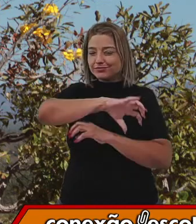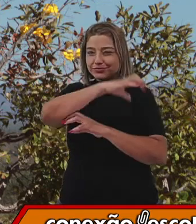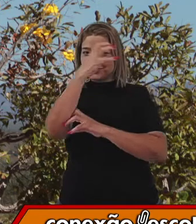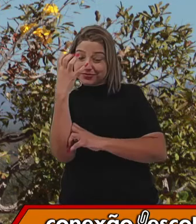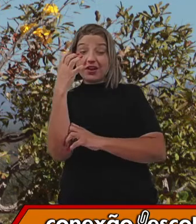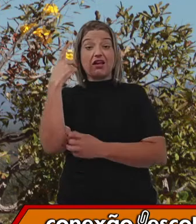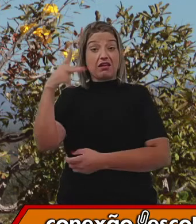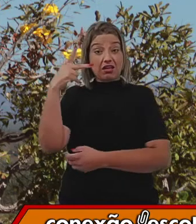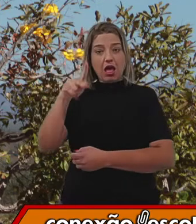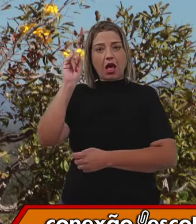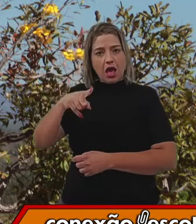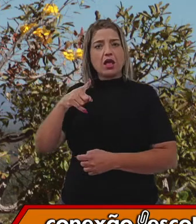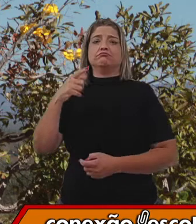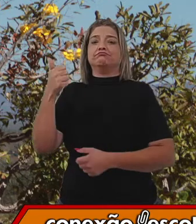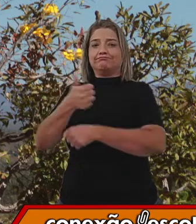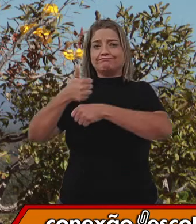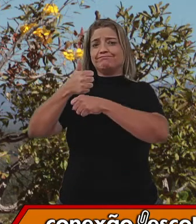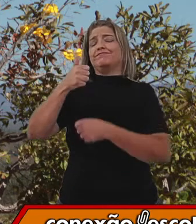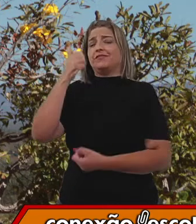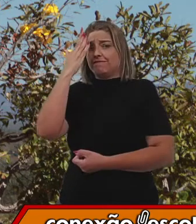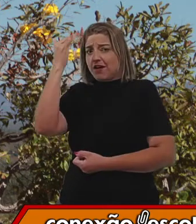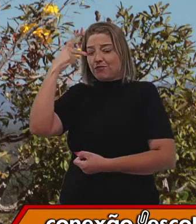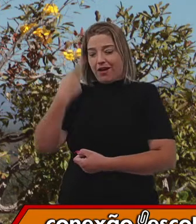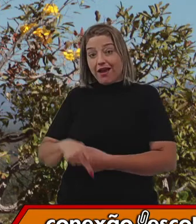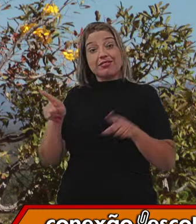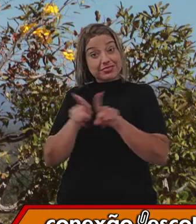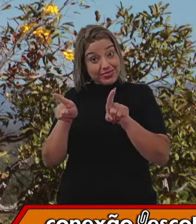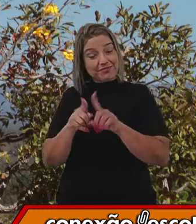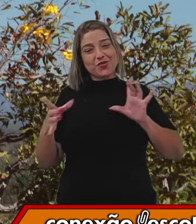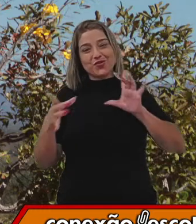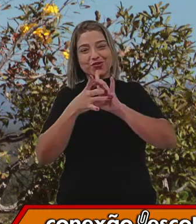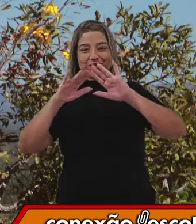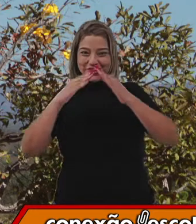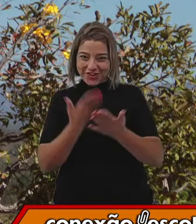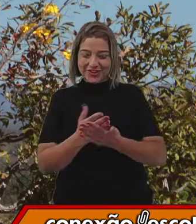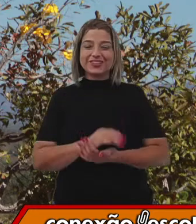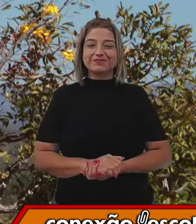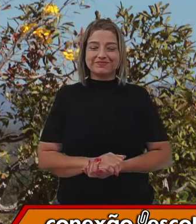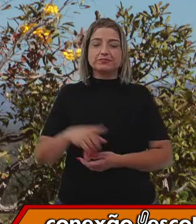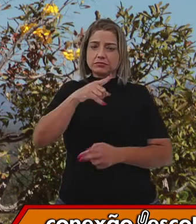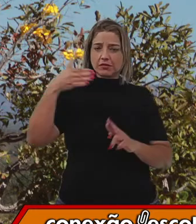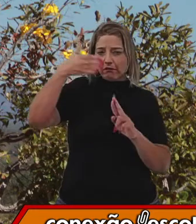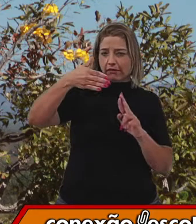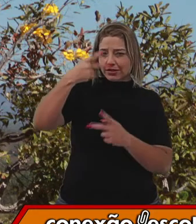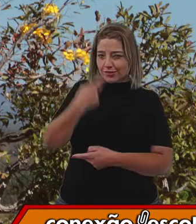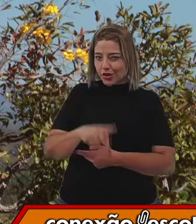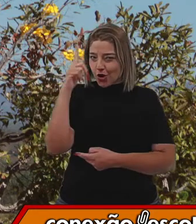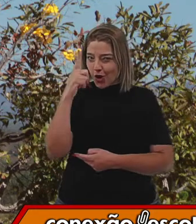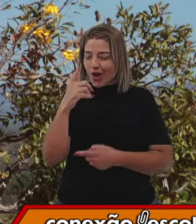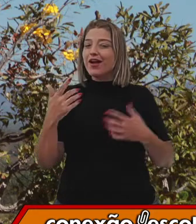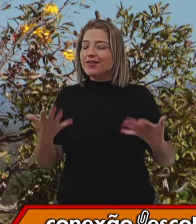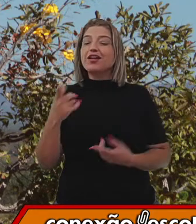ele é o nosso produtor aqui do Conexão Escola, pessoal. Já que estamos falando de referência goiana, vamos falar